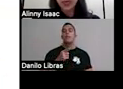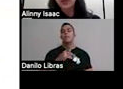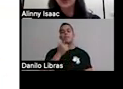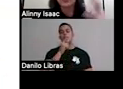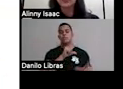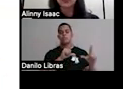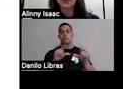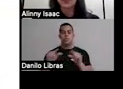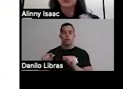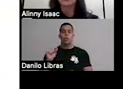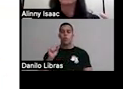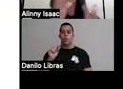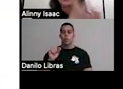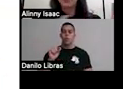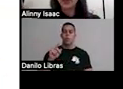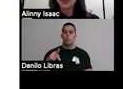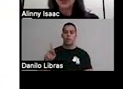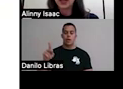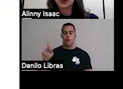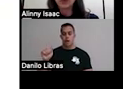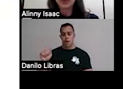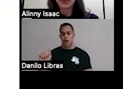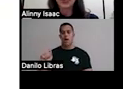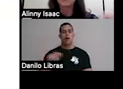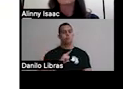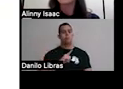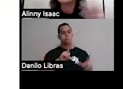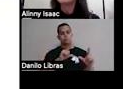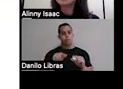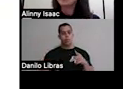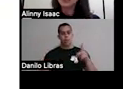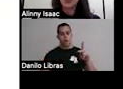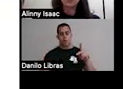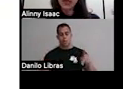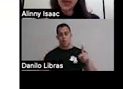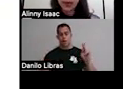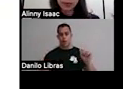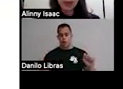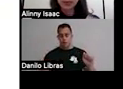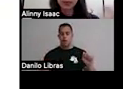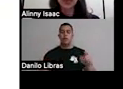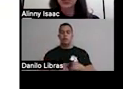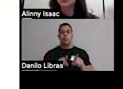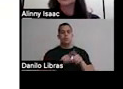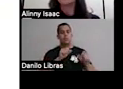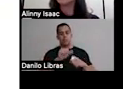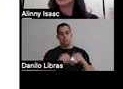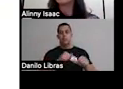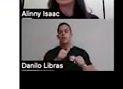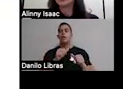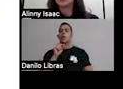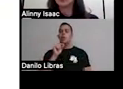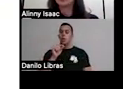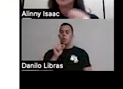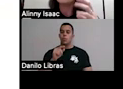AMP cíclico, uma redução da PKA, então é uma via que reduz a PKA, que também altera, né, a liberação de canais de